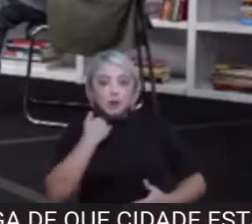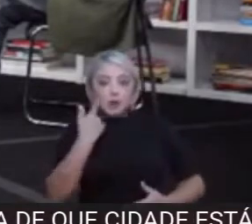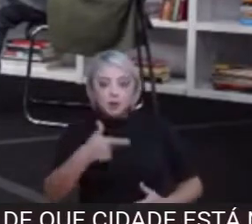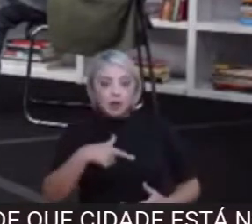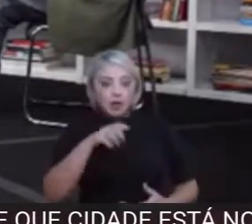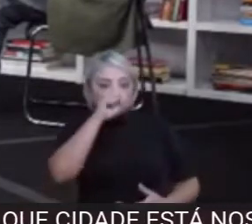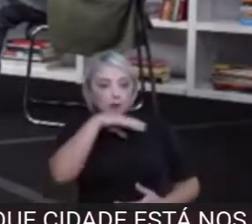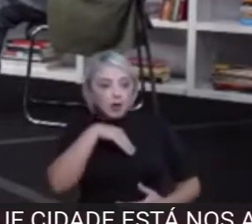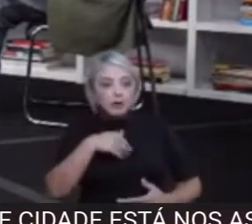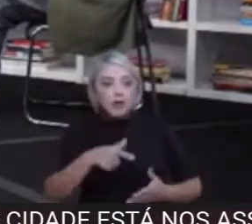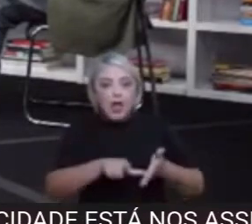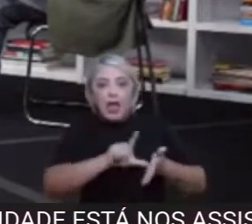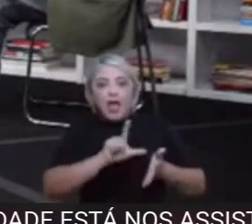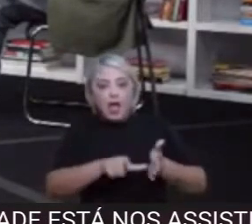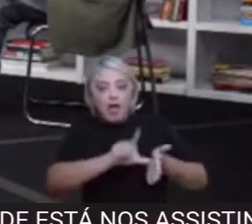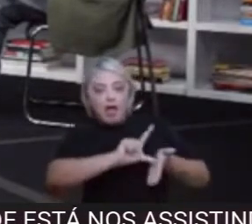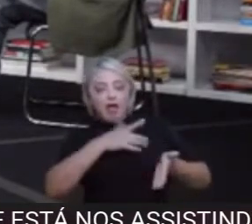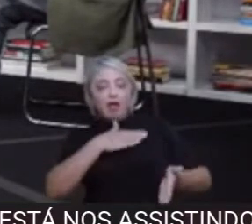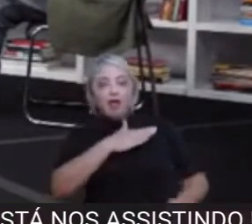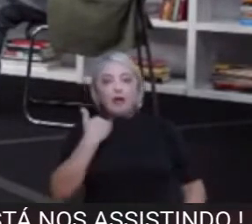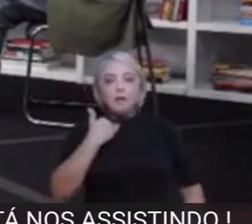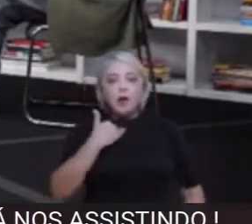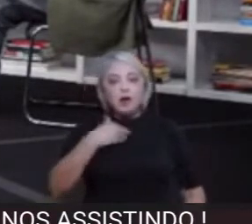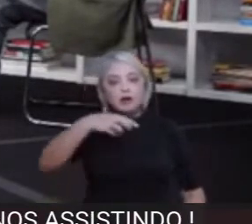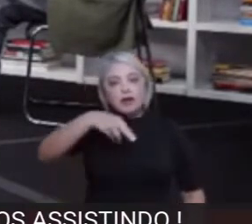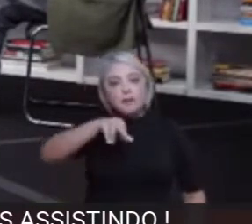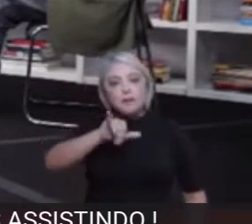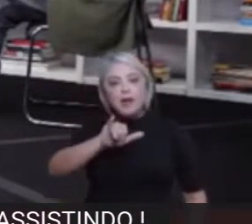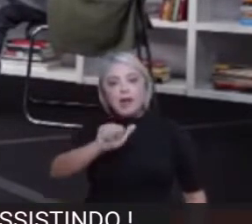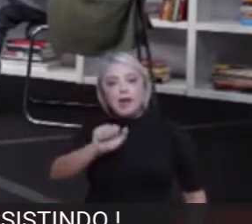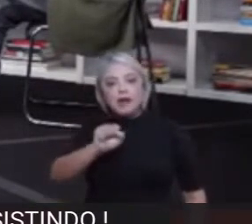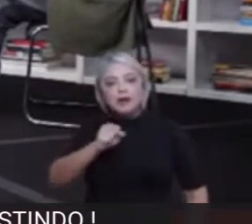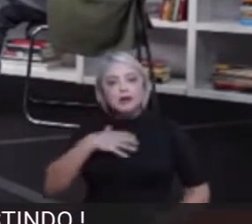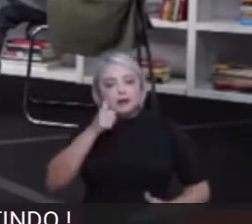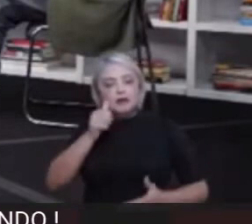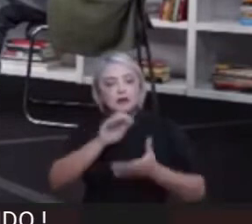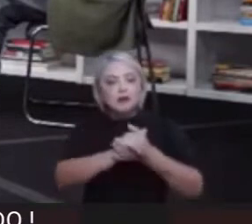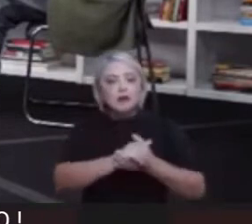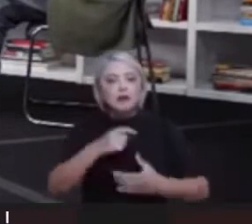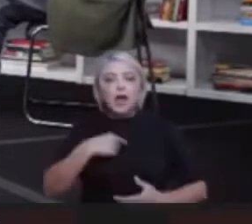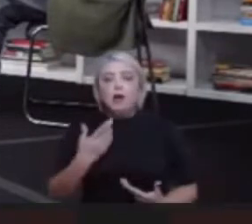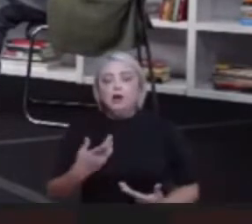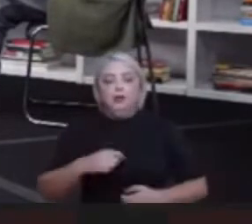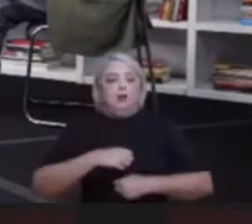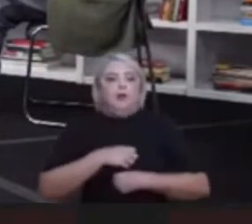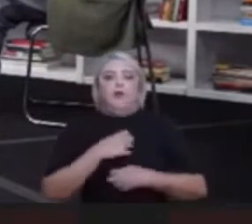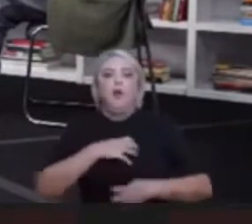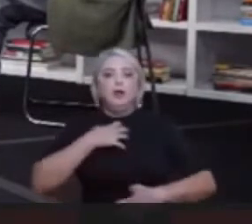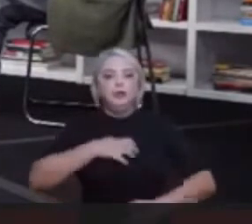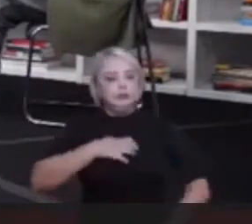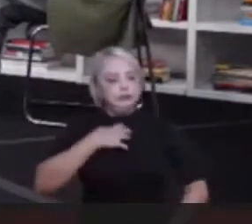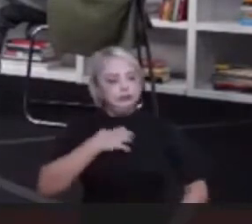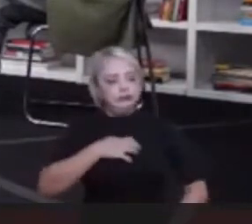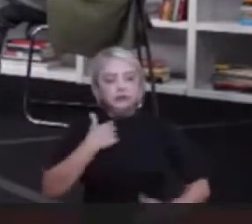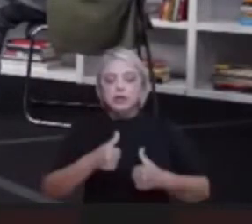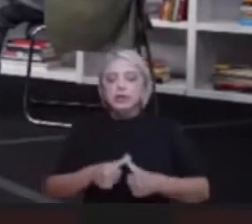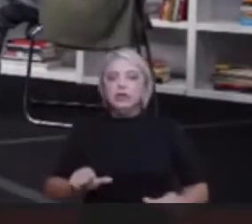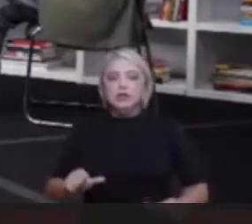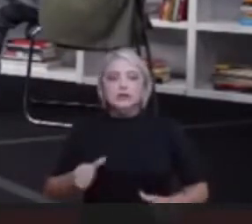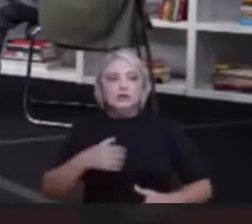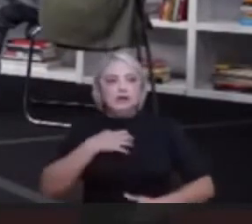precipitou a morte da dona Marisa. Agora é o seguinte, eu também não posso ficar com raiva. Porque se ficar com raiva, você fica azedo, você